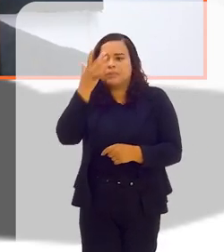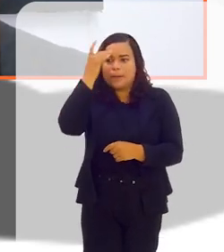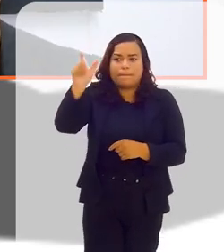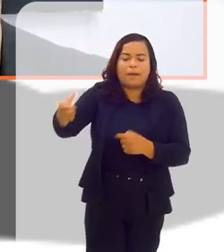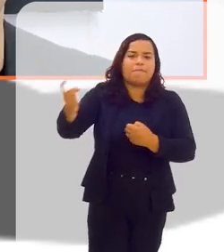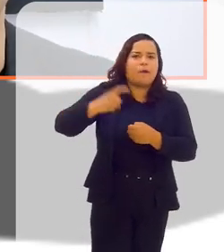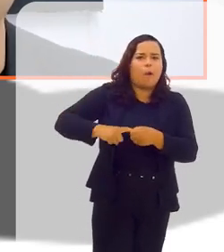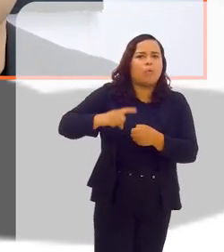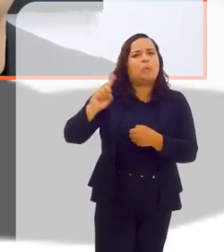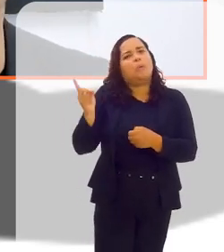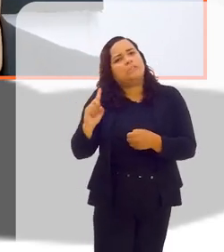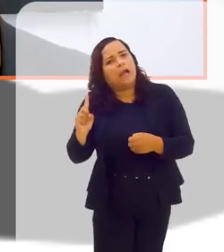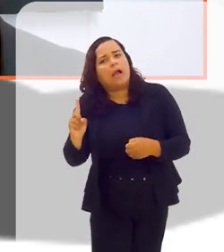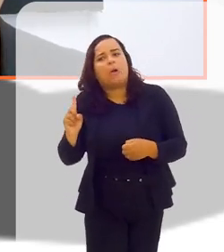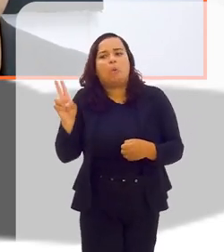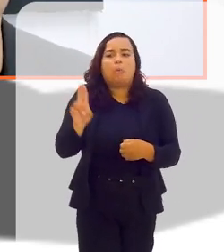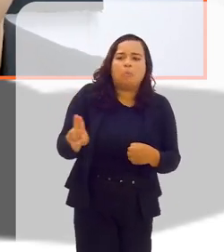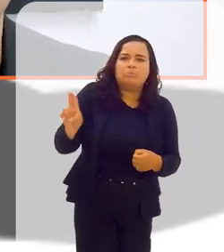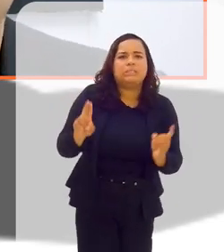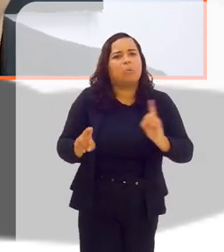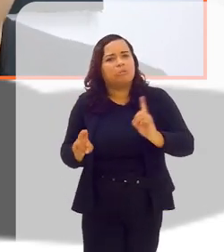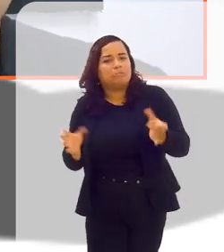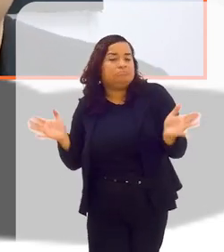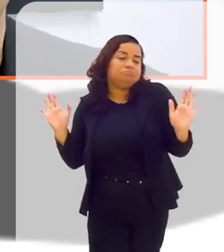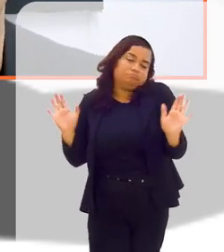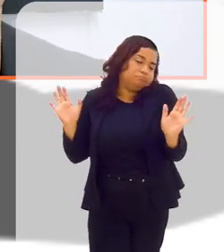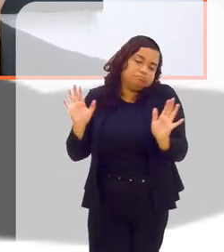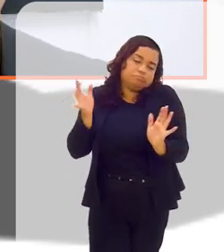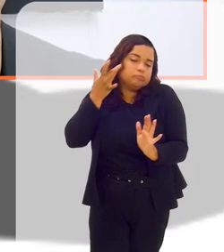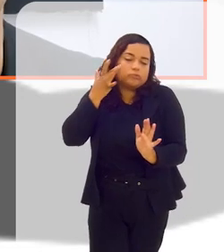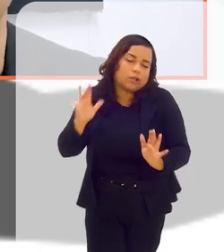ou não com o êxito daquele uso,